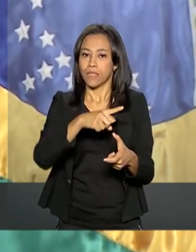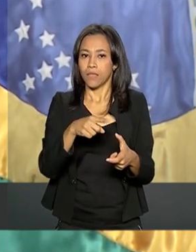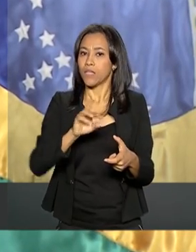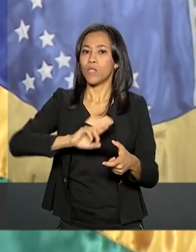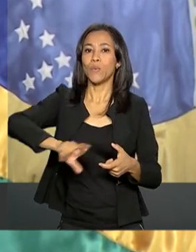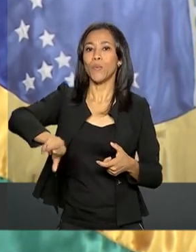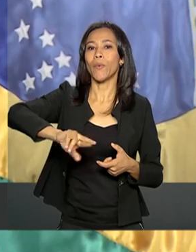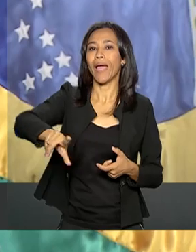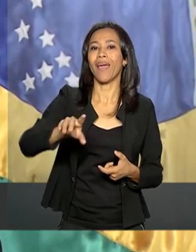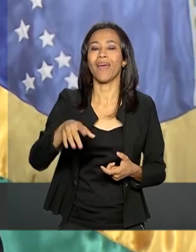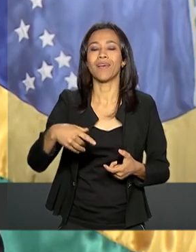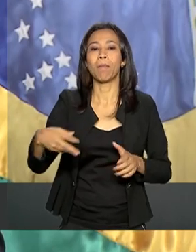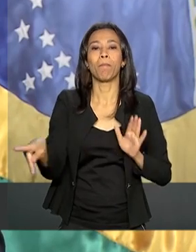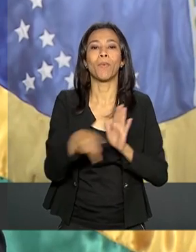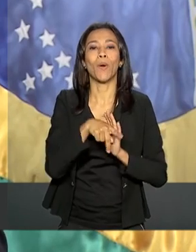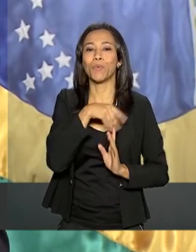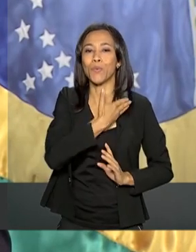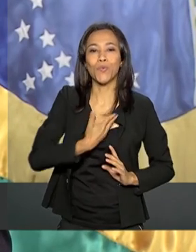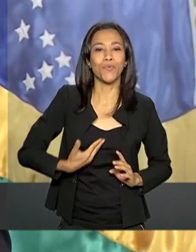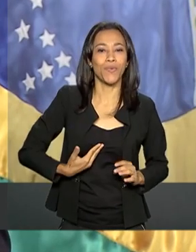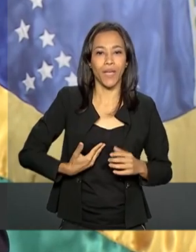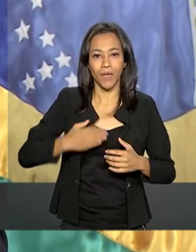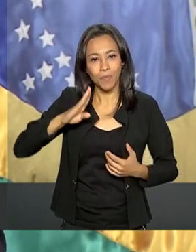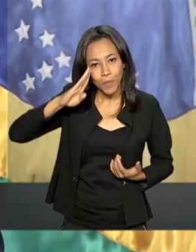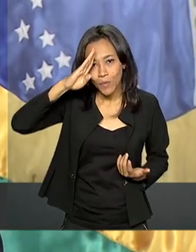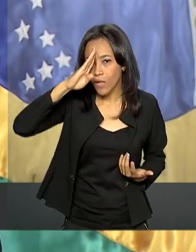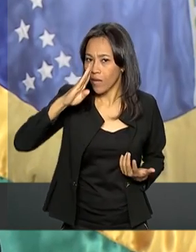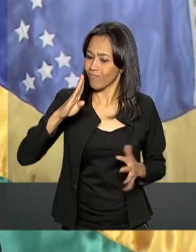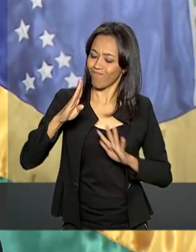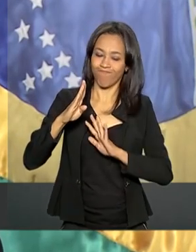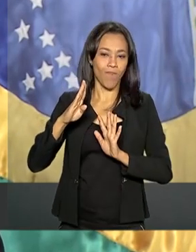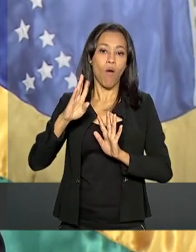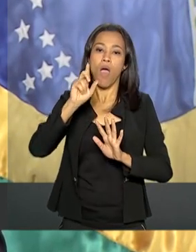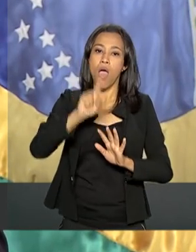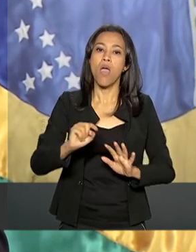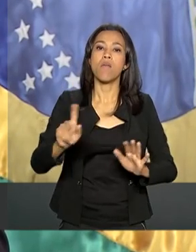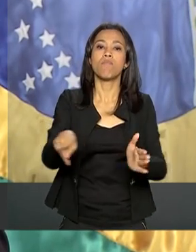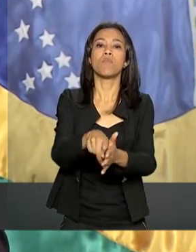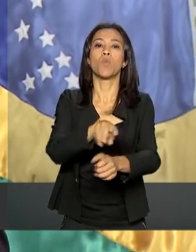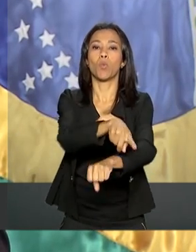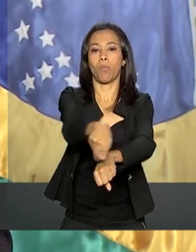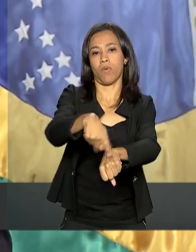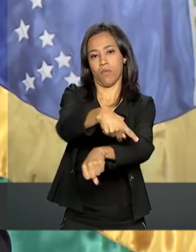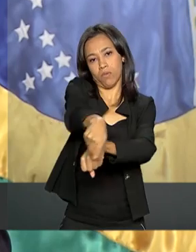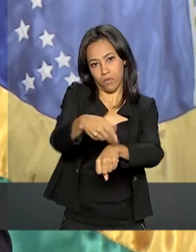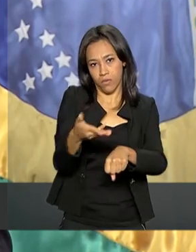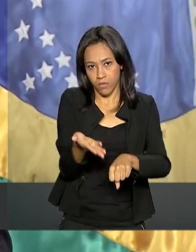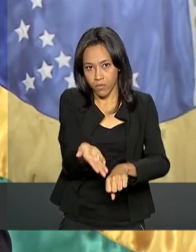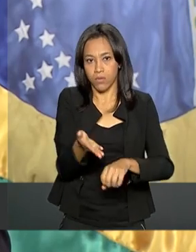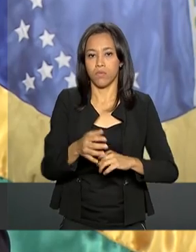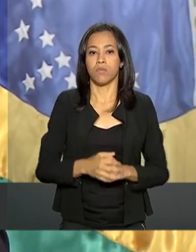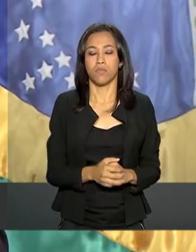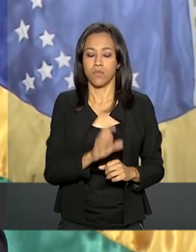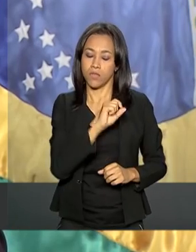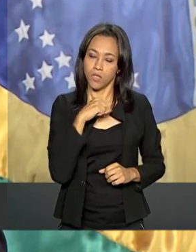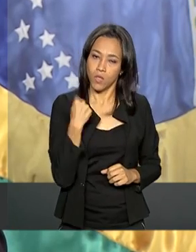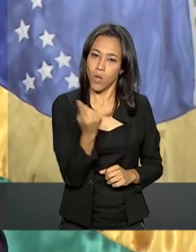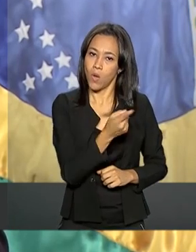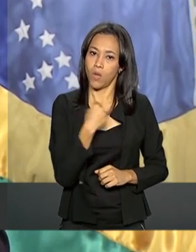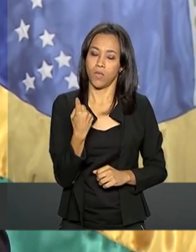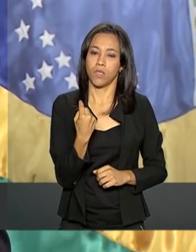uma questão de governo, Jair Bolsonaro, mas sim uma questão de Estado. É uma questão de nós,